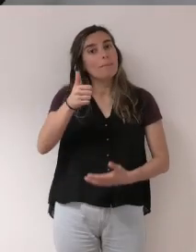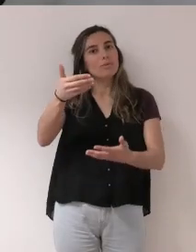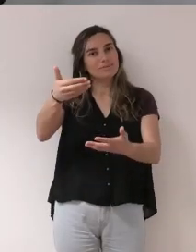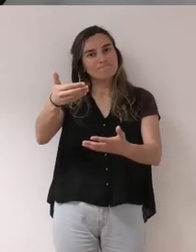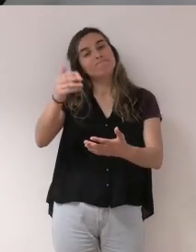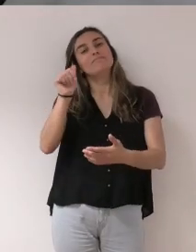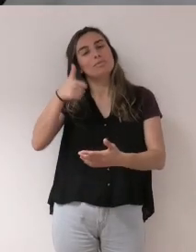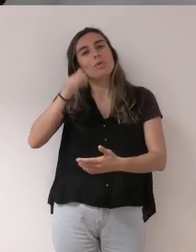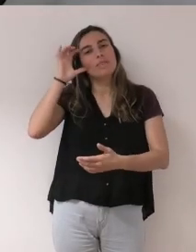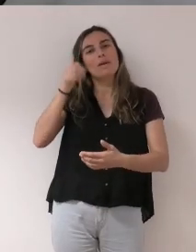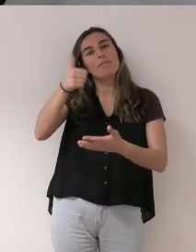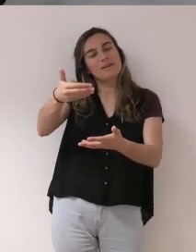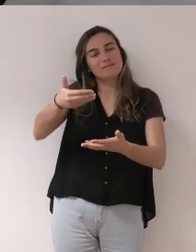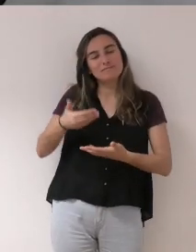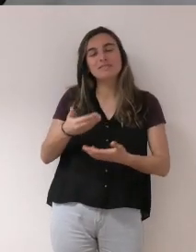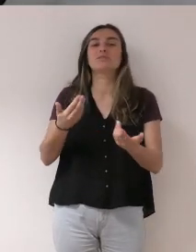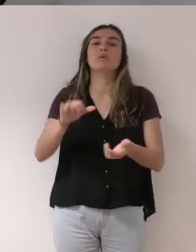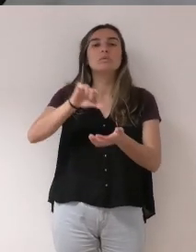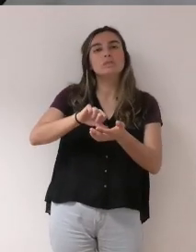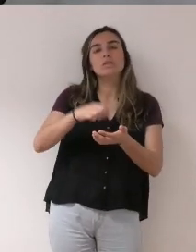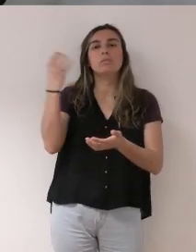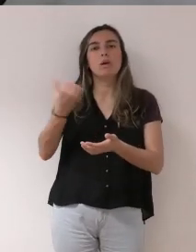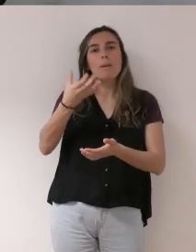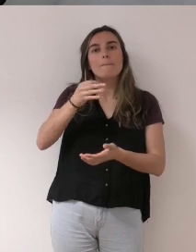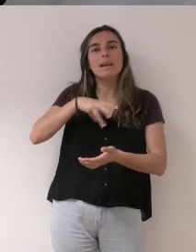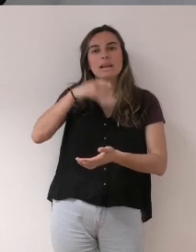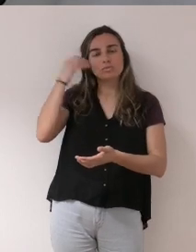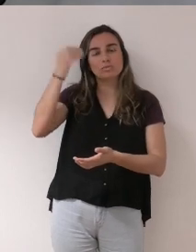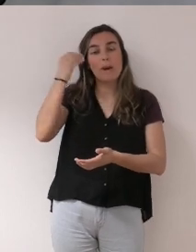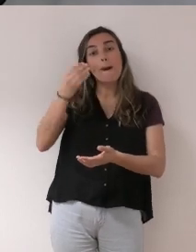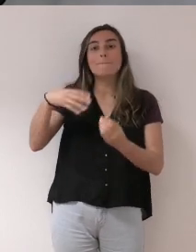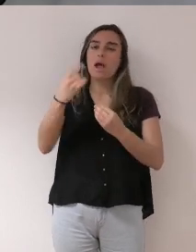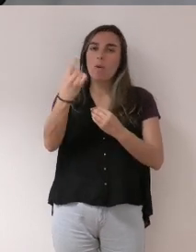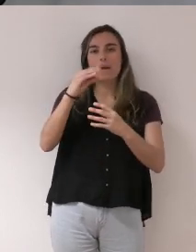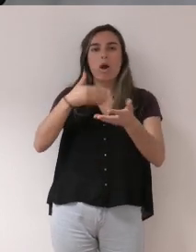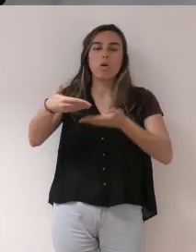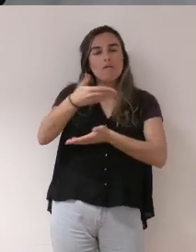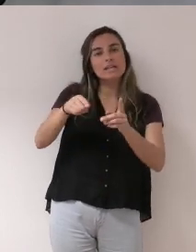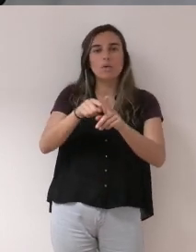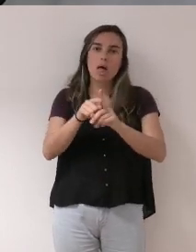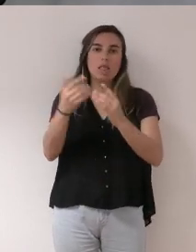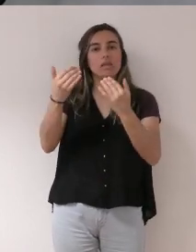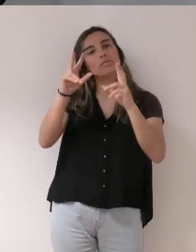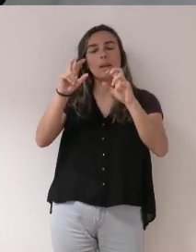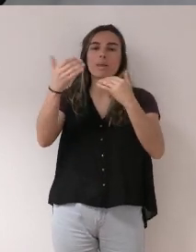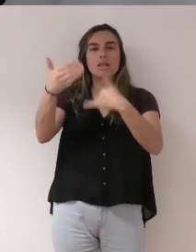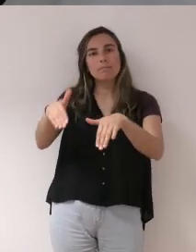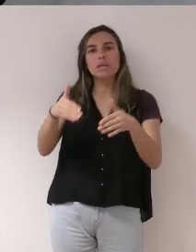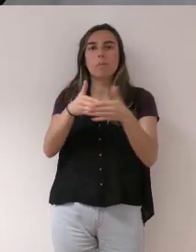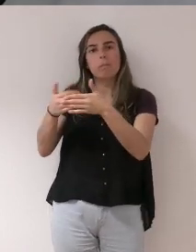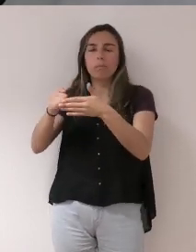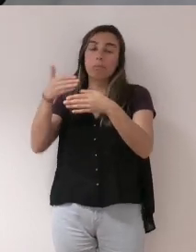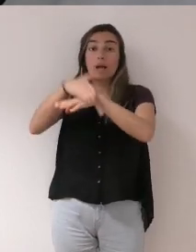Boa tarde, bem-vindos ao Centro Cultural Penedo da Saudade para mais uma conversa deste ciclo Limites e Transgressões, que é um ciclo